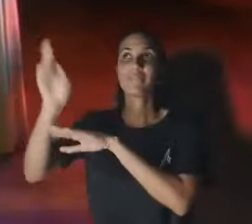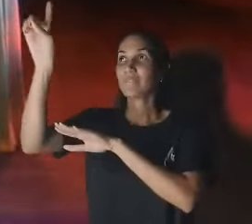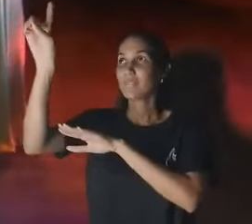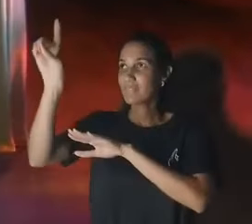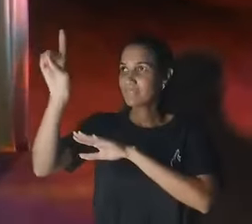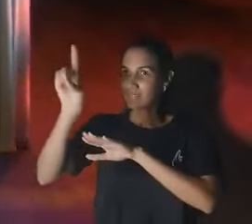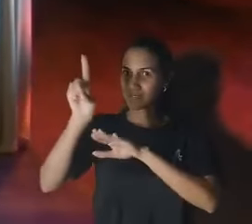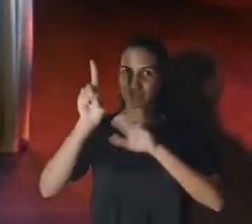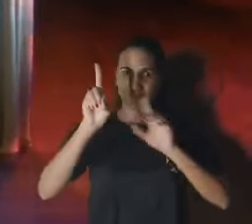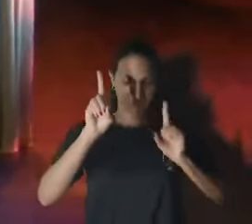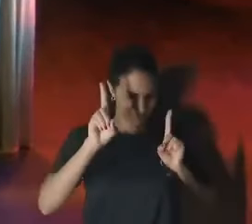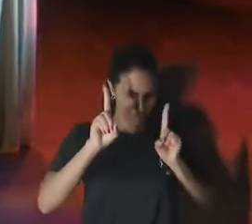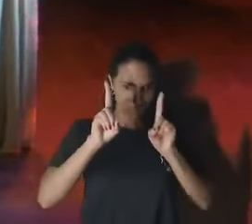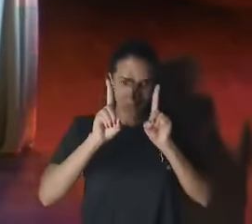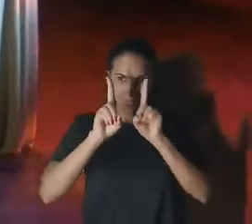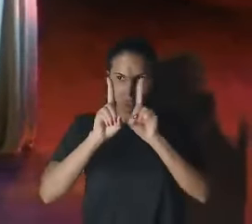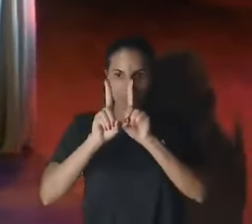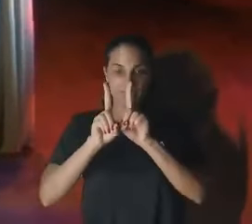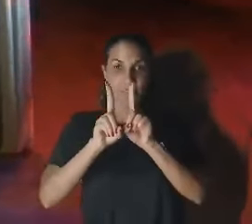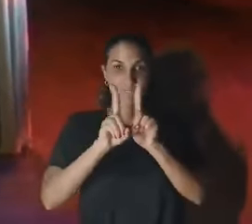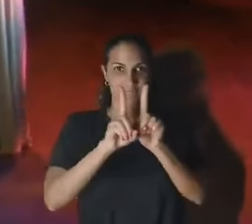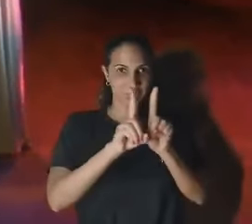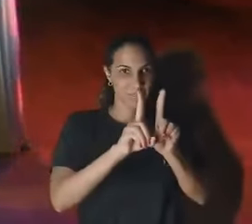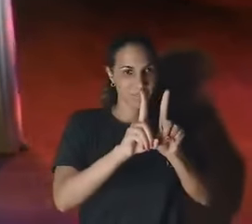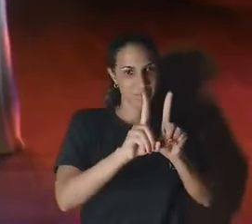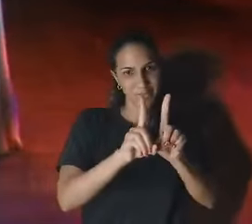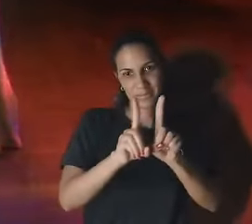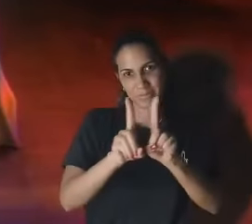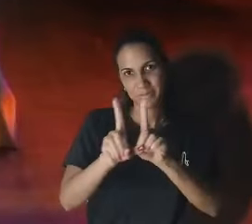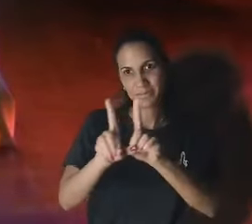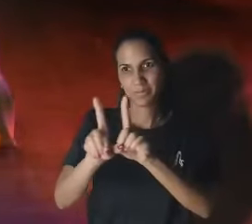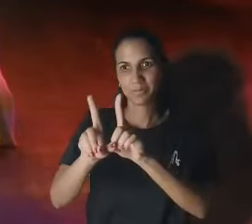andares, contigo eu